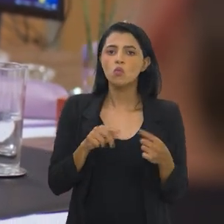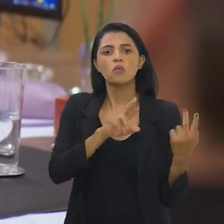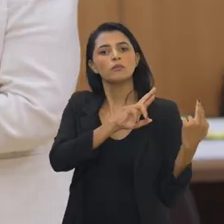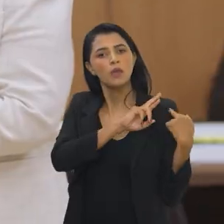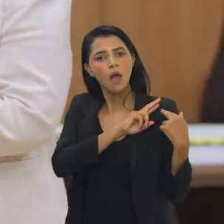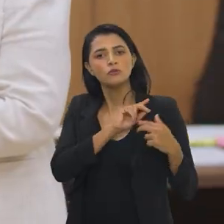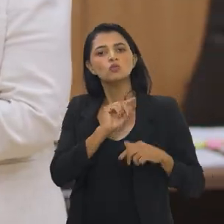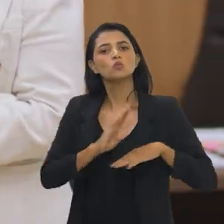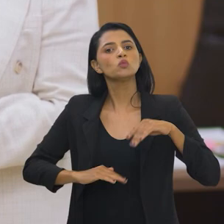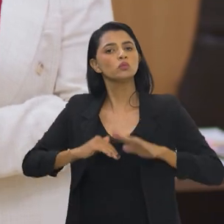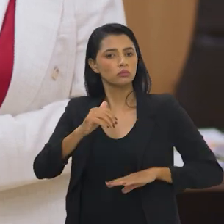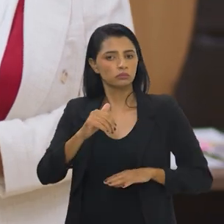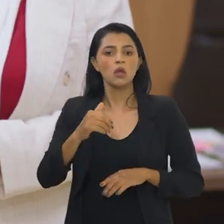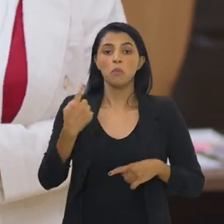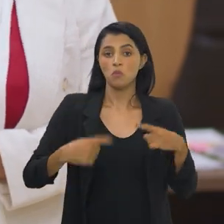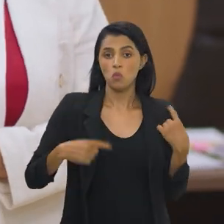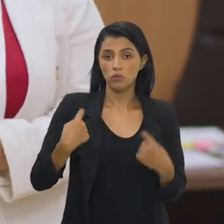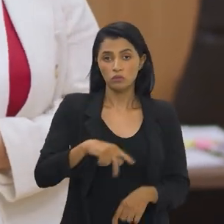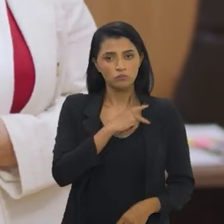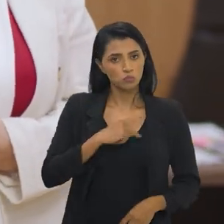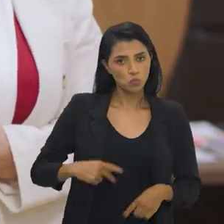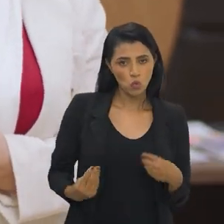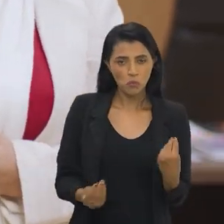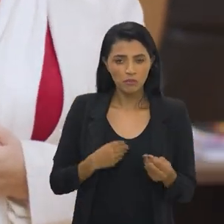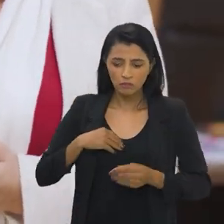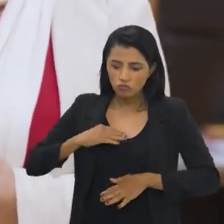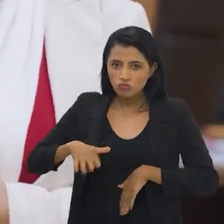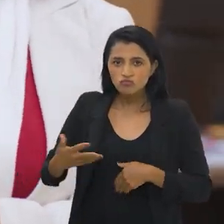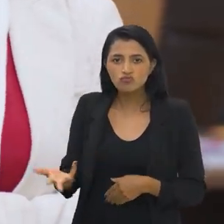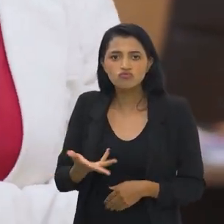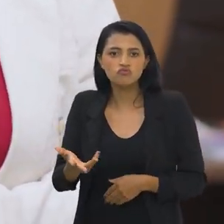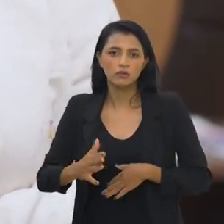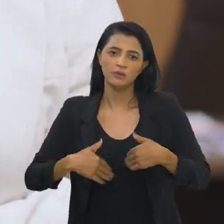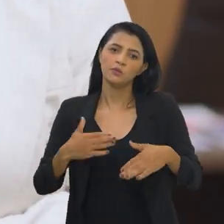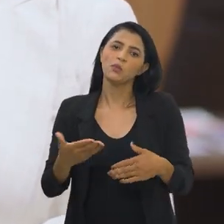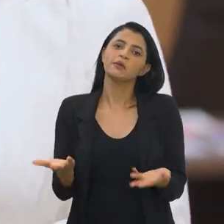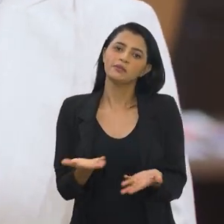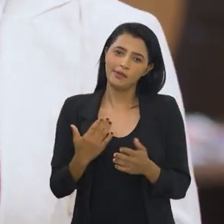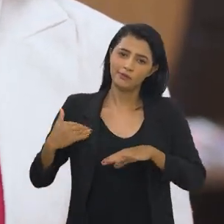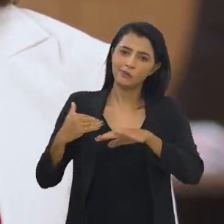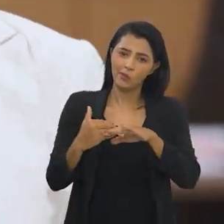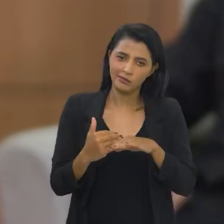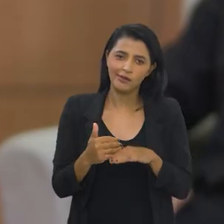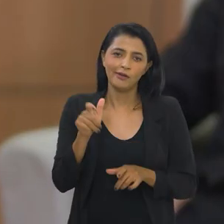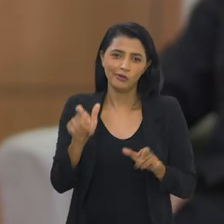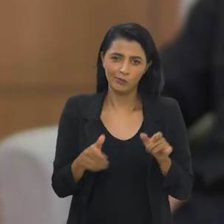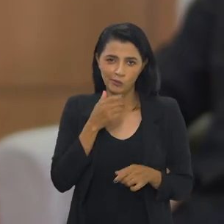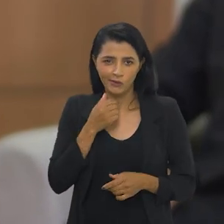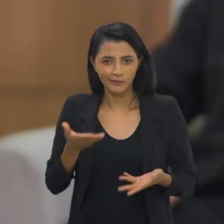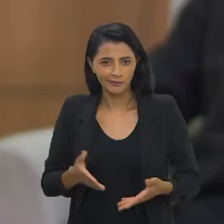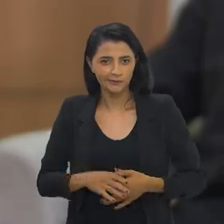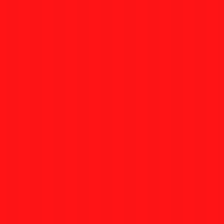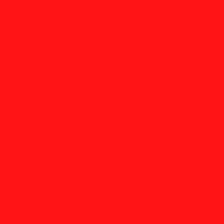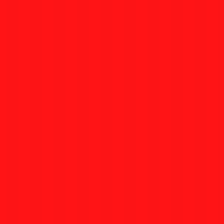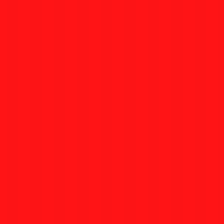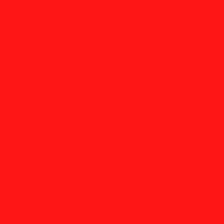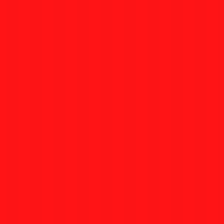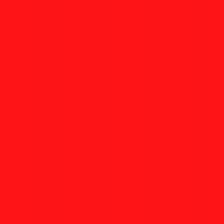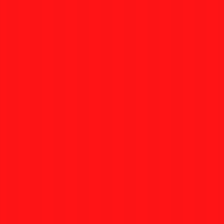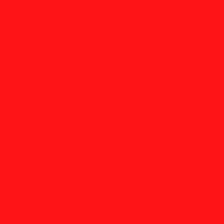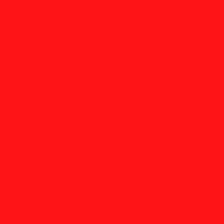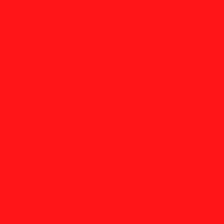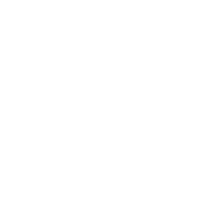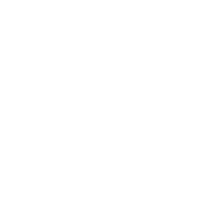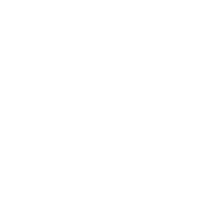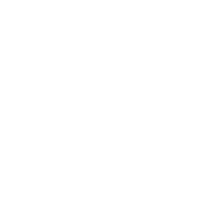e tem a missão de colocar em prática políticas públicas para acelerar este processo aqui no Brasil